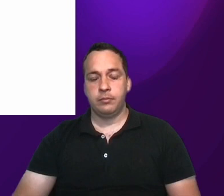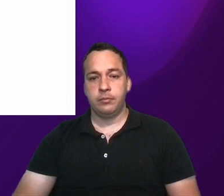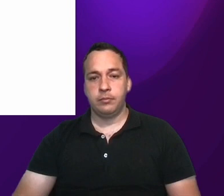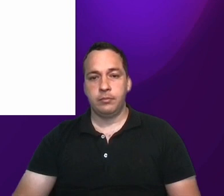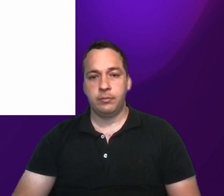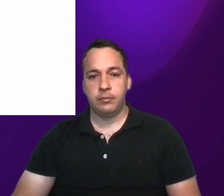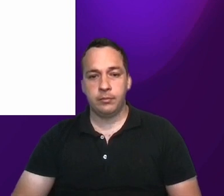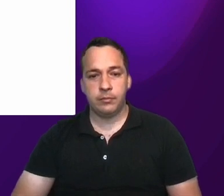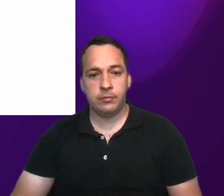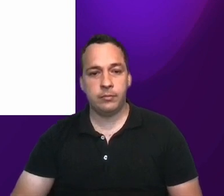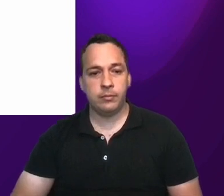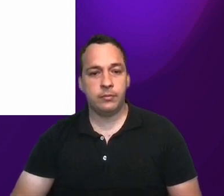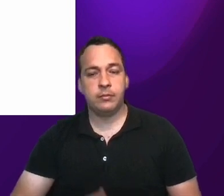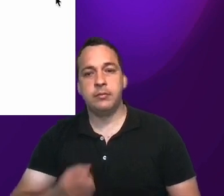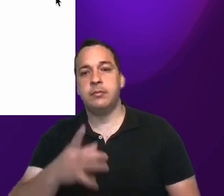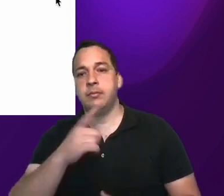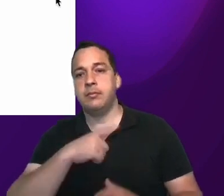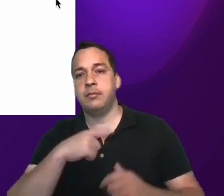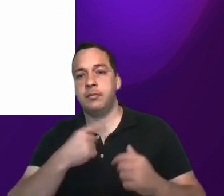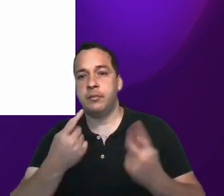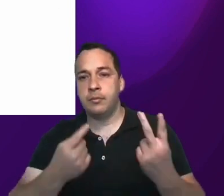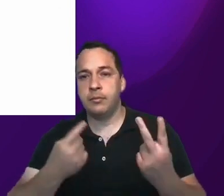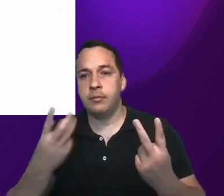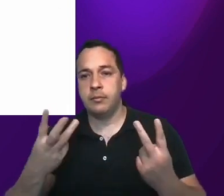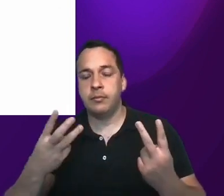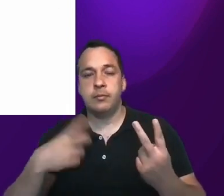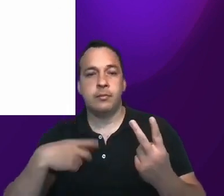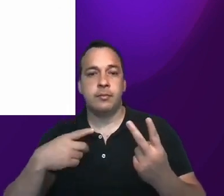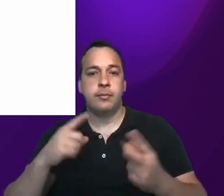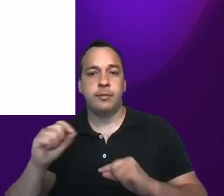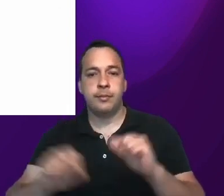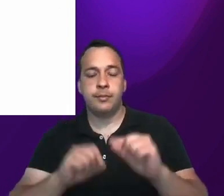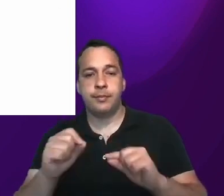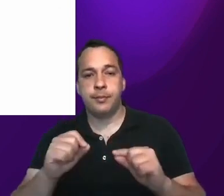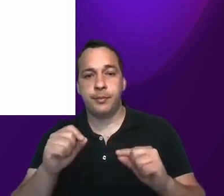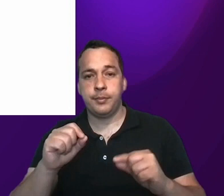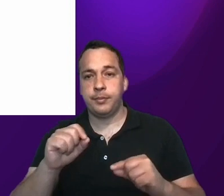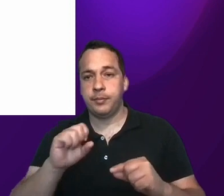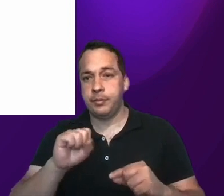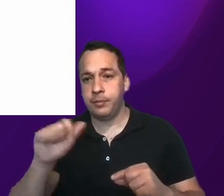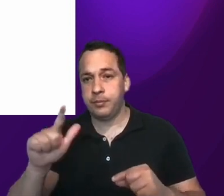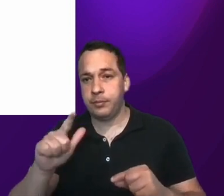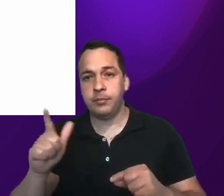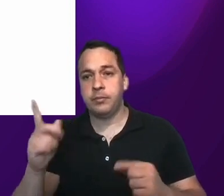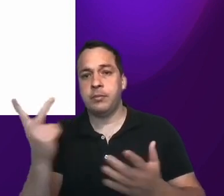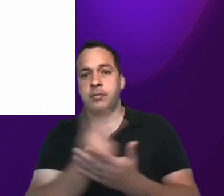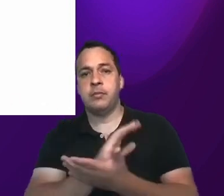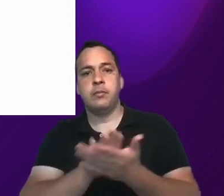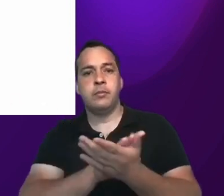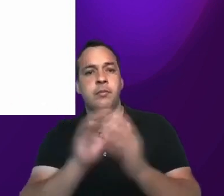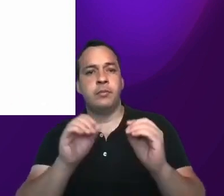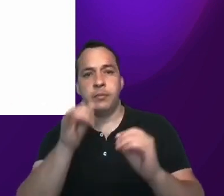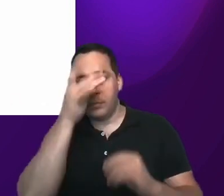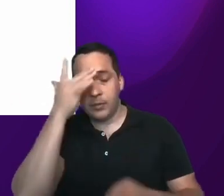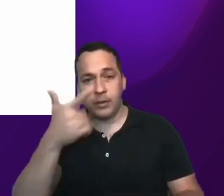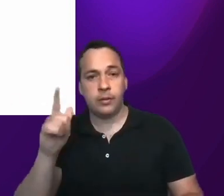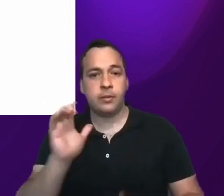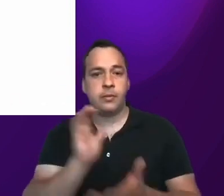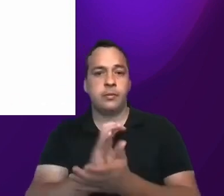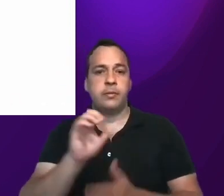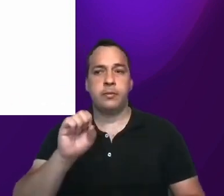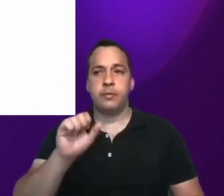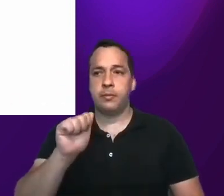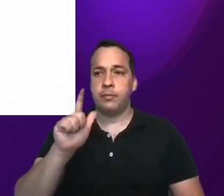2 ou 3 episódios com salina não aconteceu nos pacientes que tiveram albumina. O